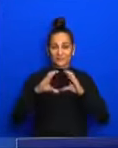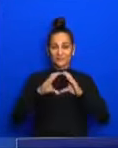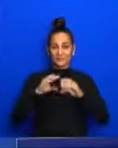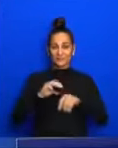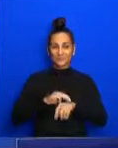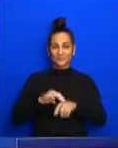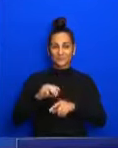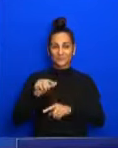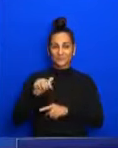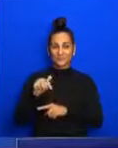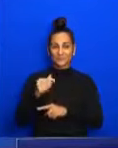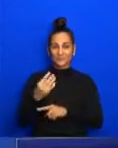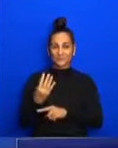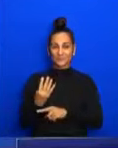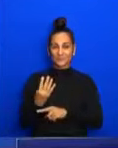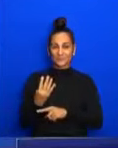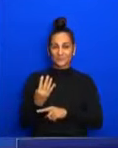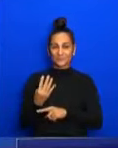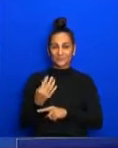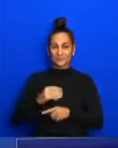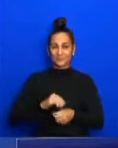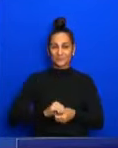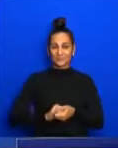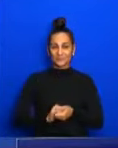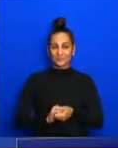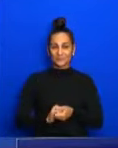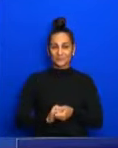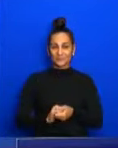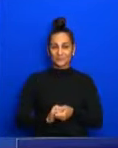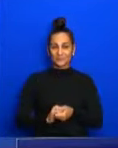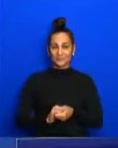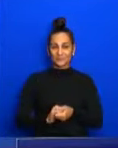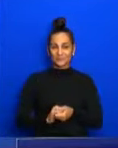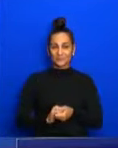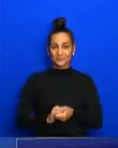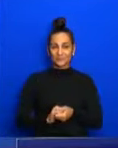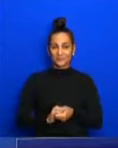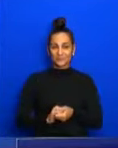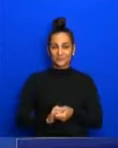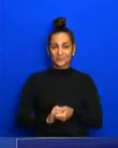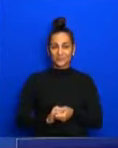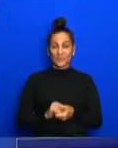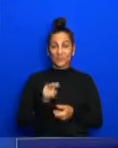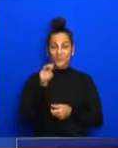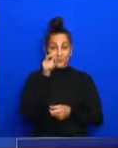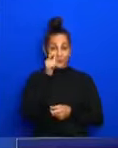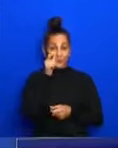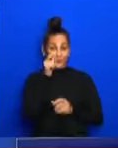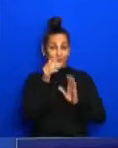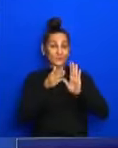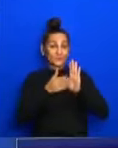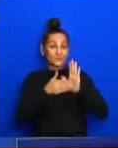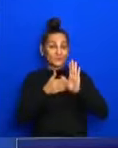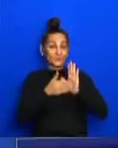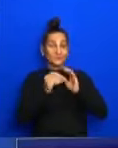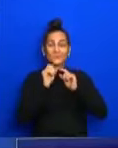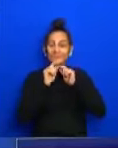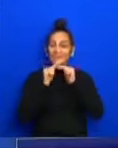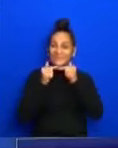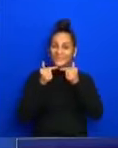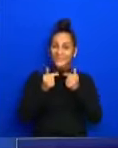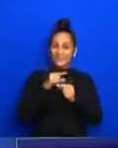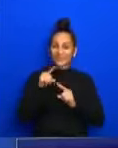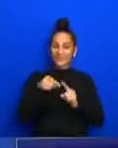Bola marrom número 74, marrom 74. Você de olho na sua aposta.